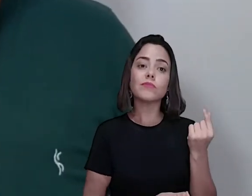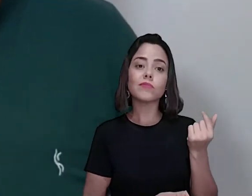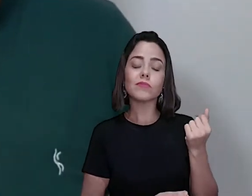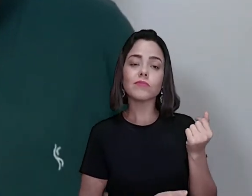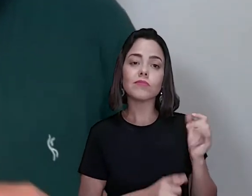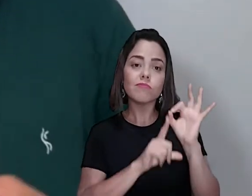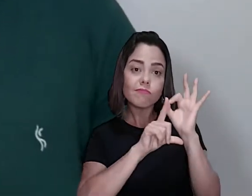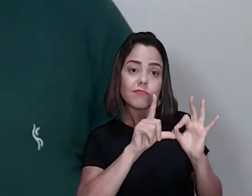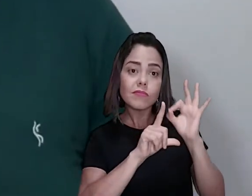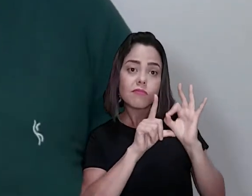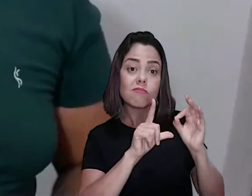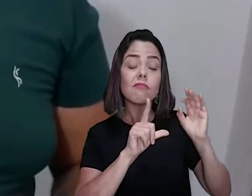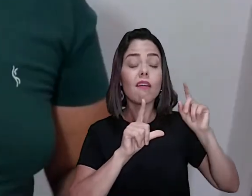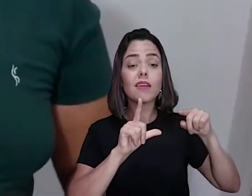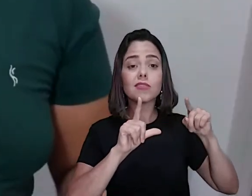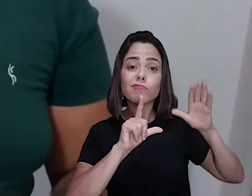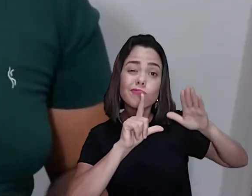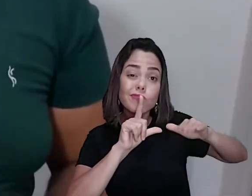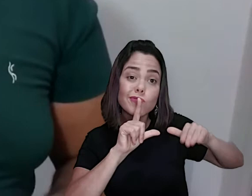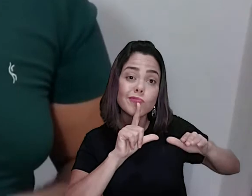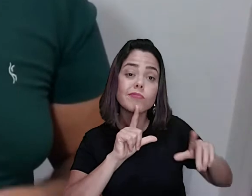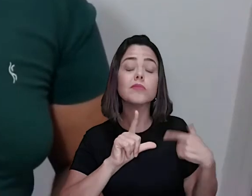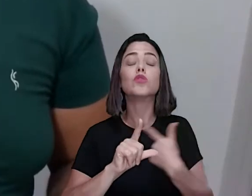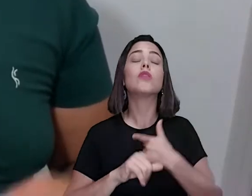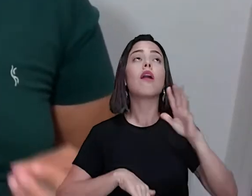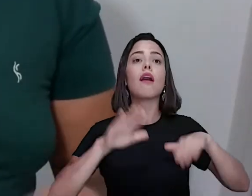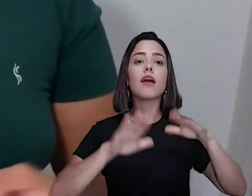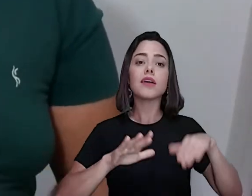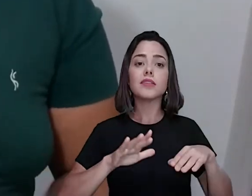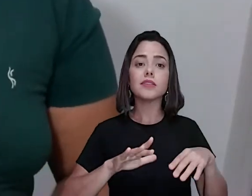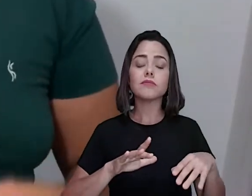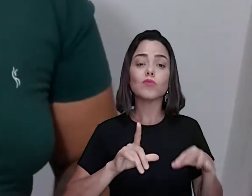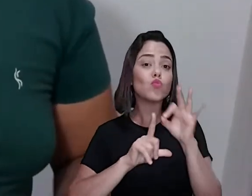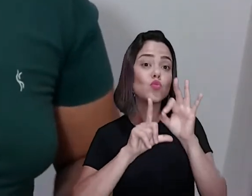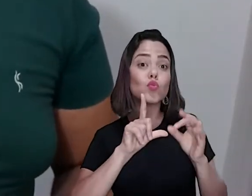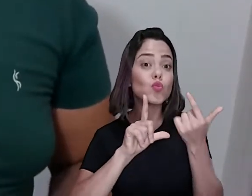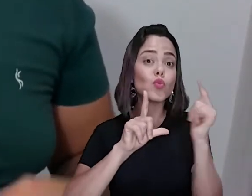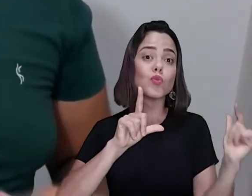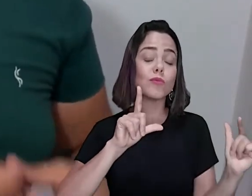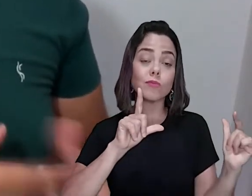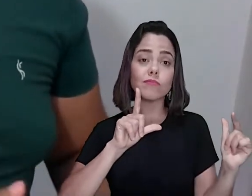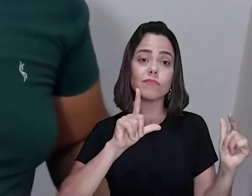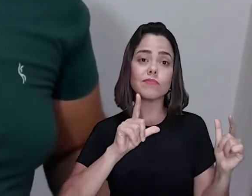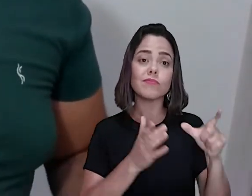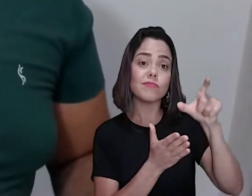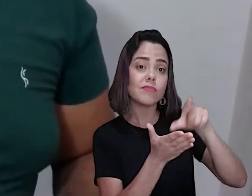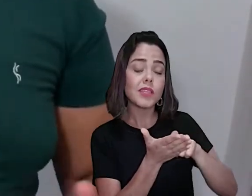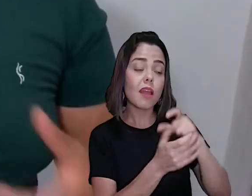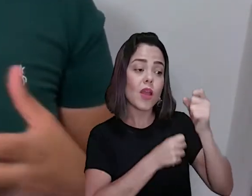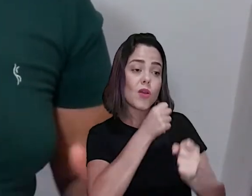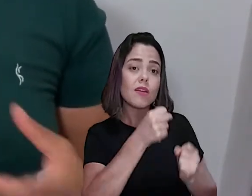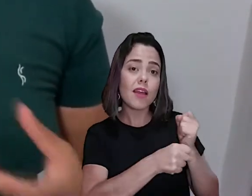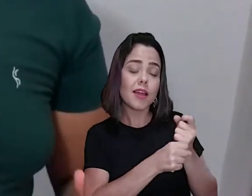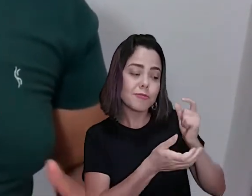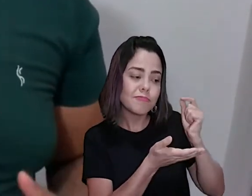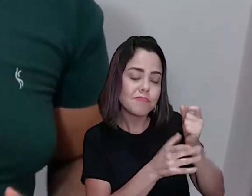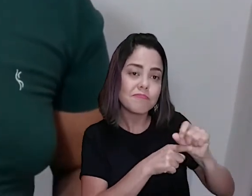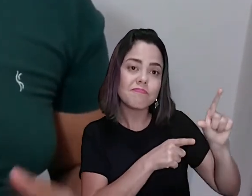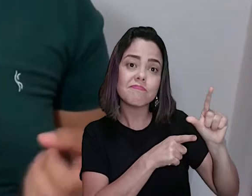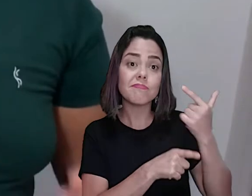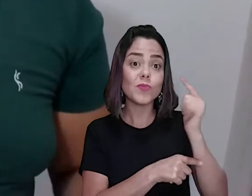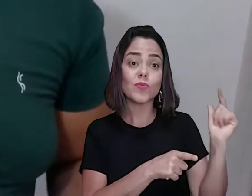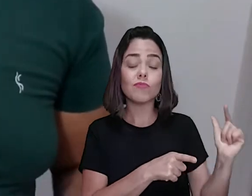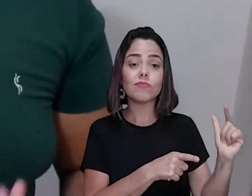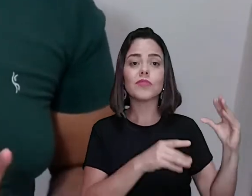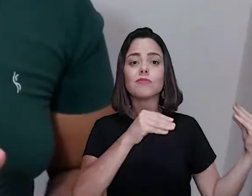manutenção desses bancos é muito menor. Muitas vezes a gente vai ter conta sem tarifa, cartão de crédito sem anuidade e transações